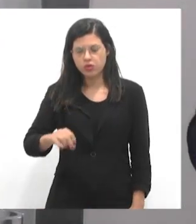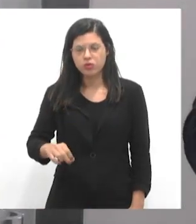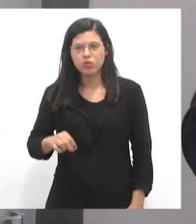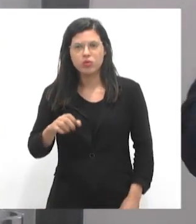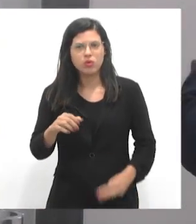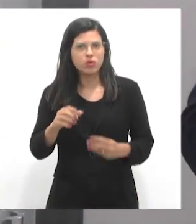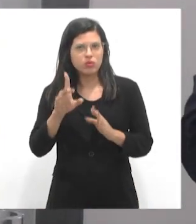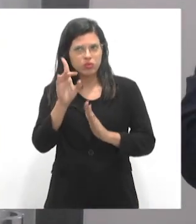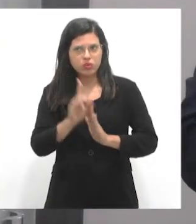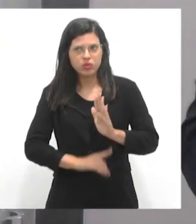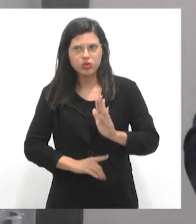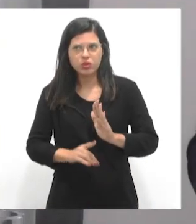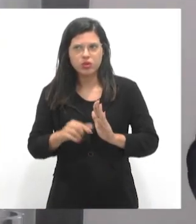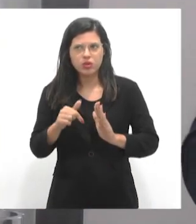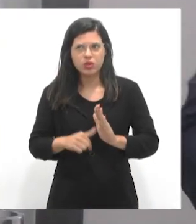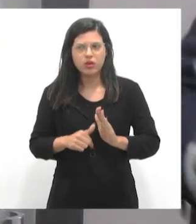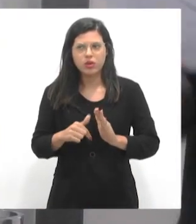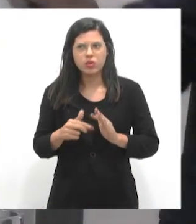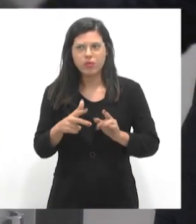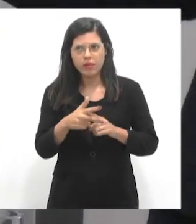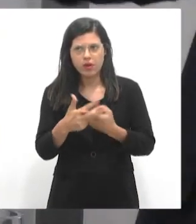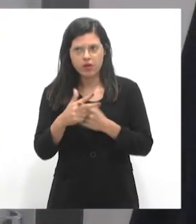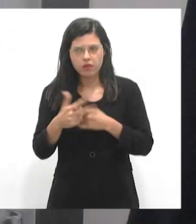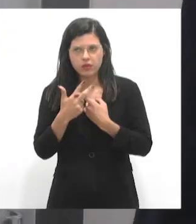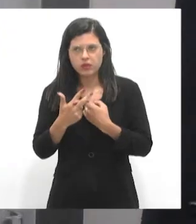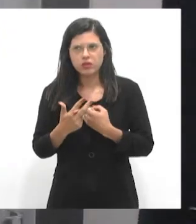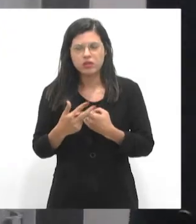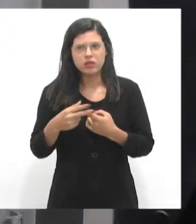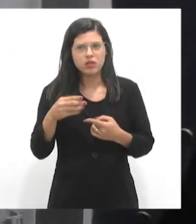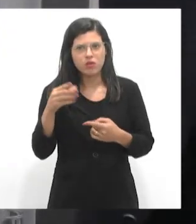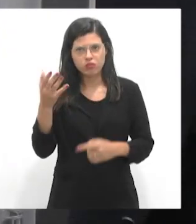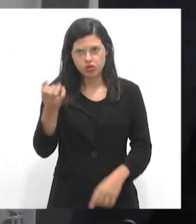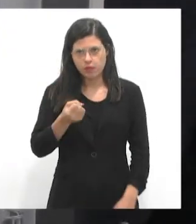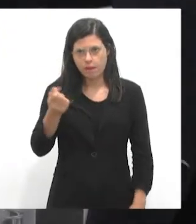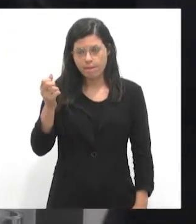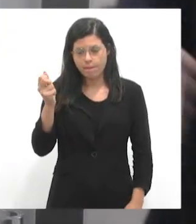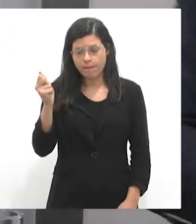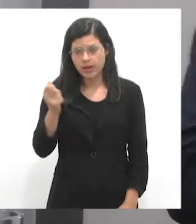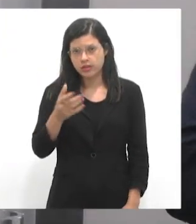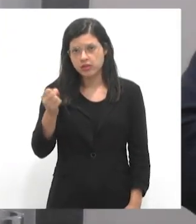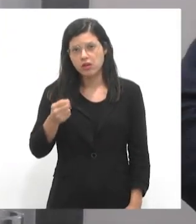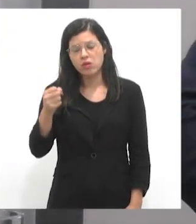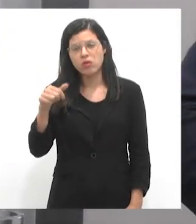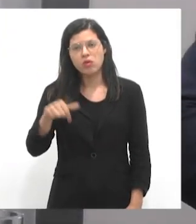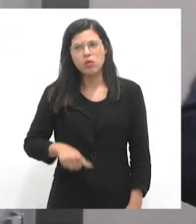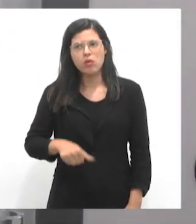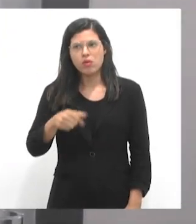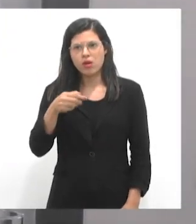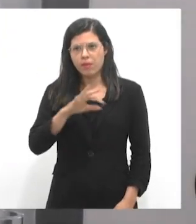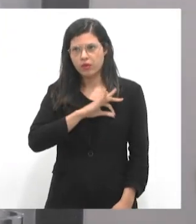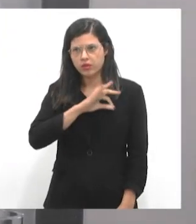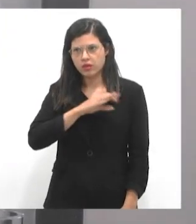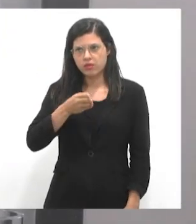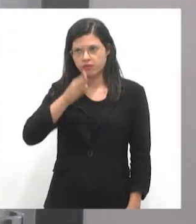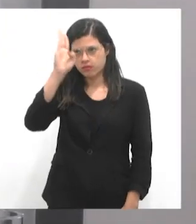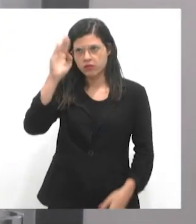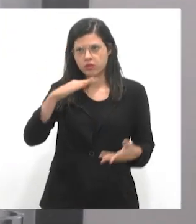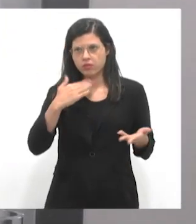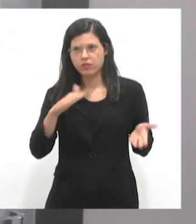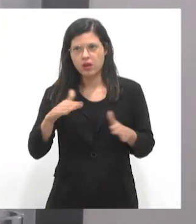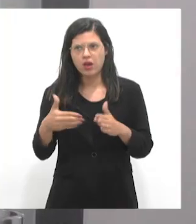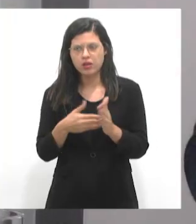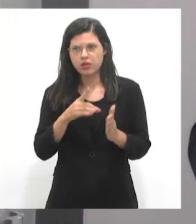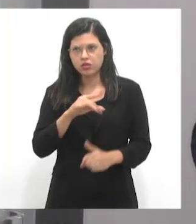estabelece o direito de provocação para a revisão de pensão para os beneficiários de policiais militares e bombeiros militares com óbito até o dia 20